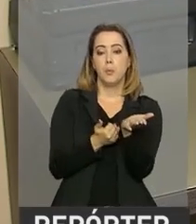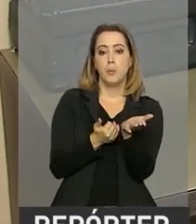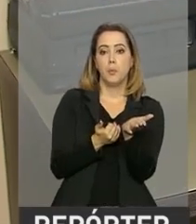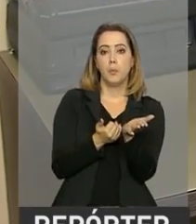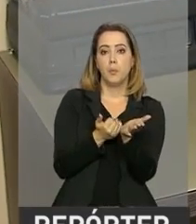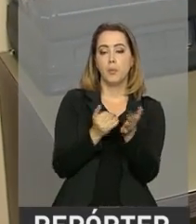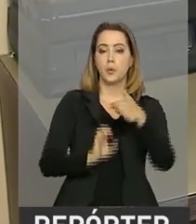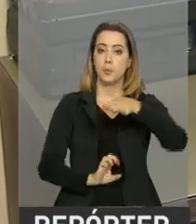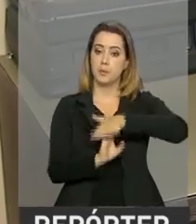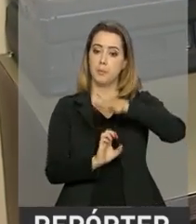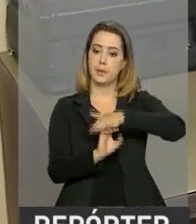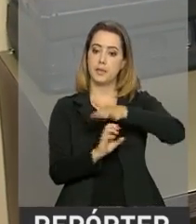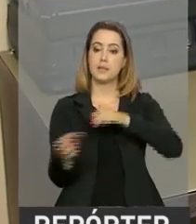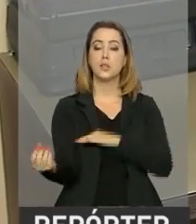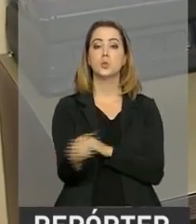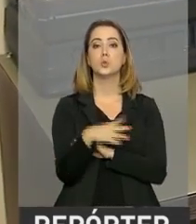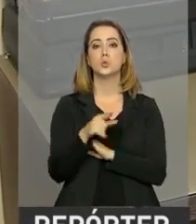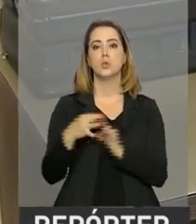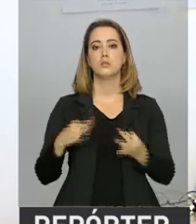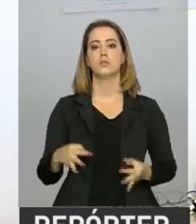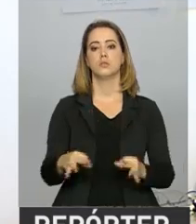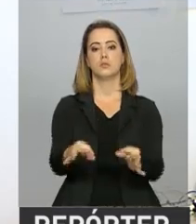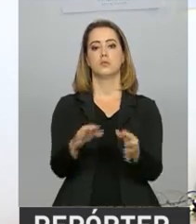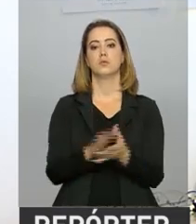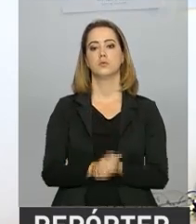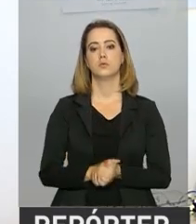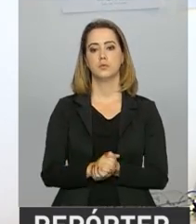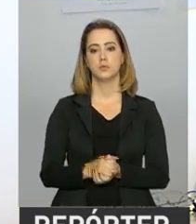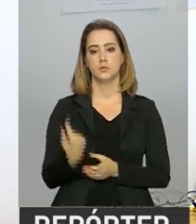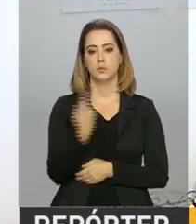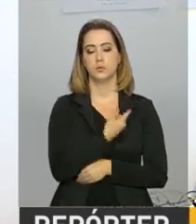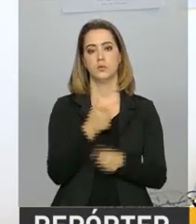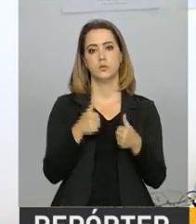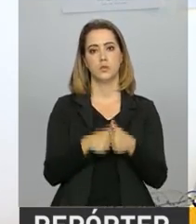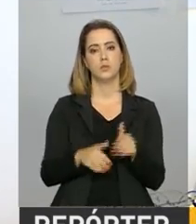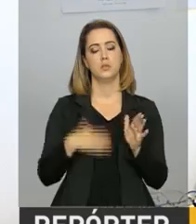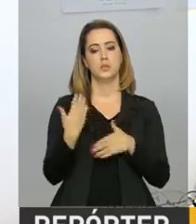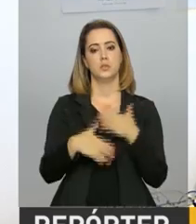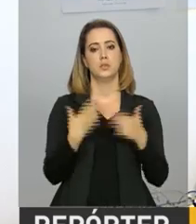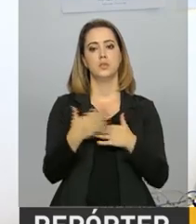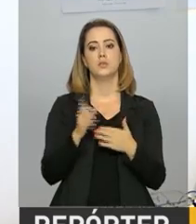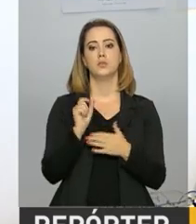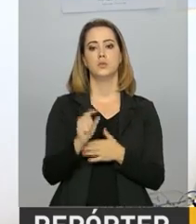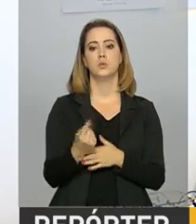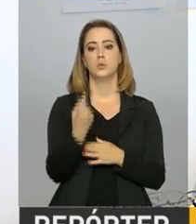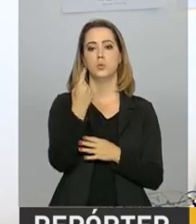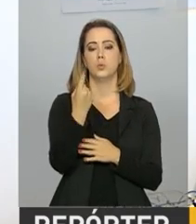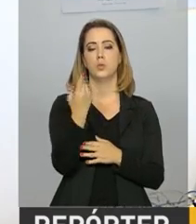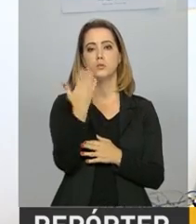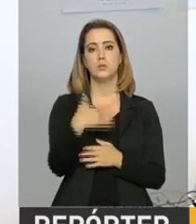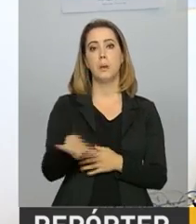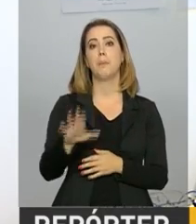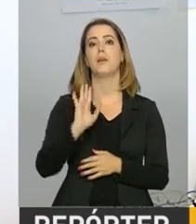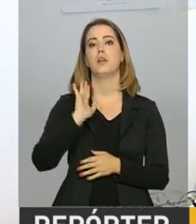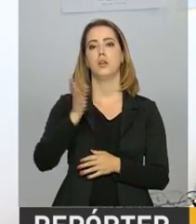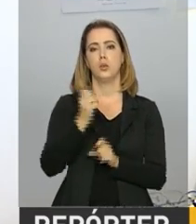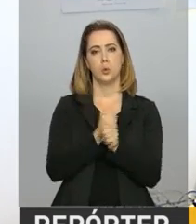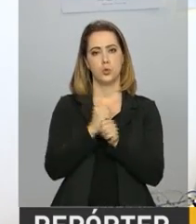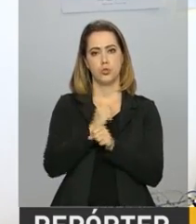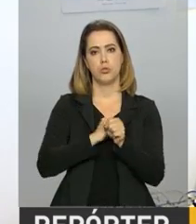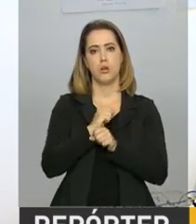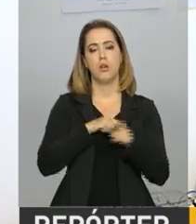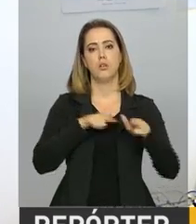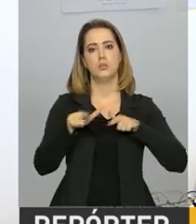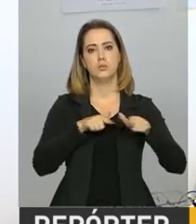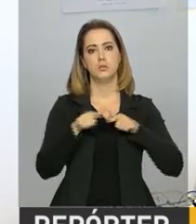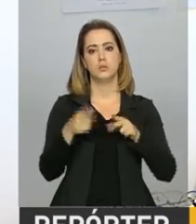empresa inovadora que trabalha com tecnologia. Nós estamos desenvolvendo esse produto há aproximadamente um ano e meio. É uma patente